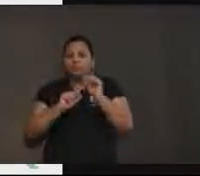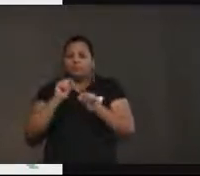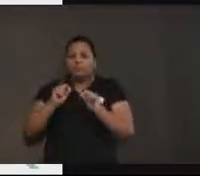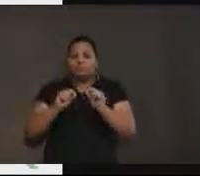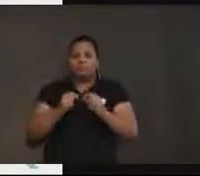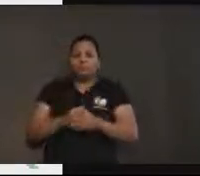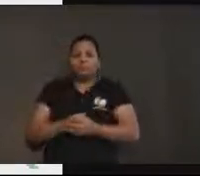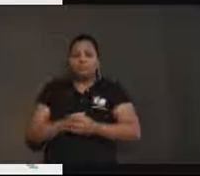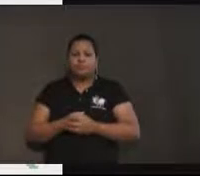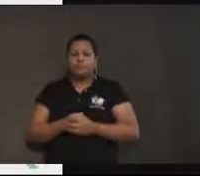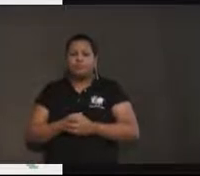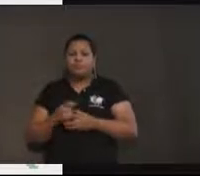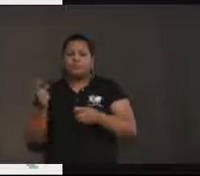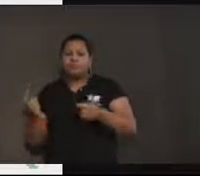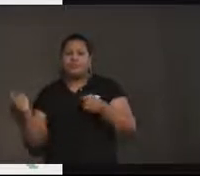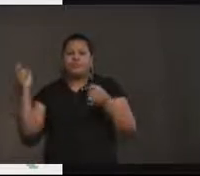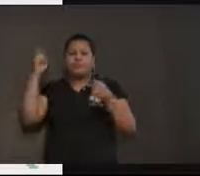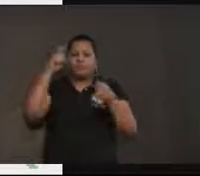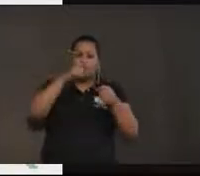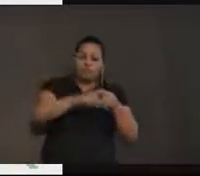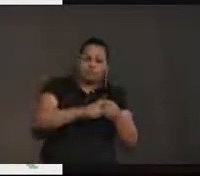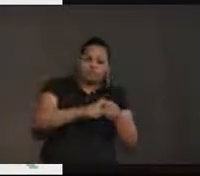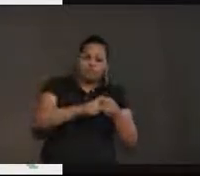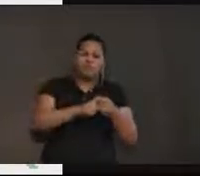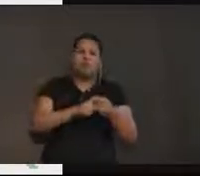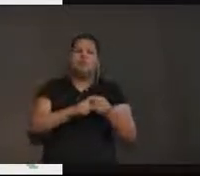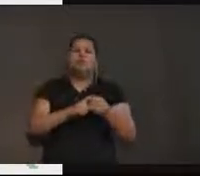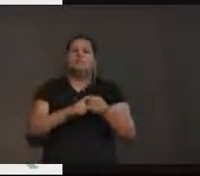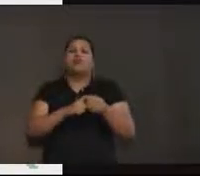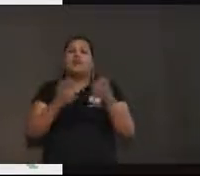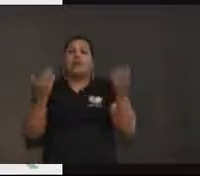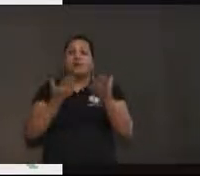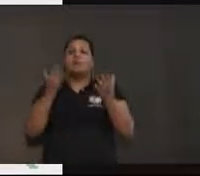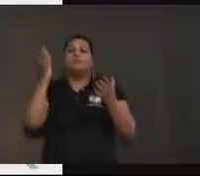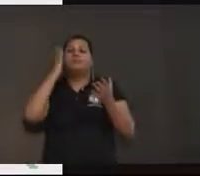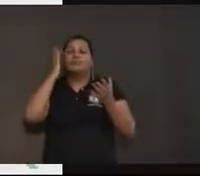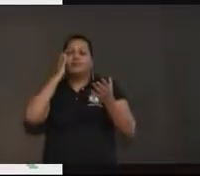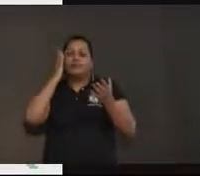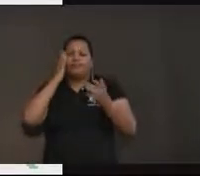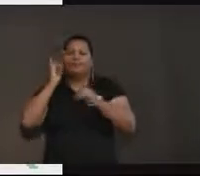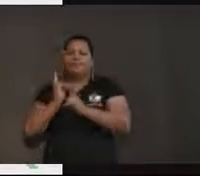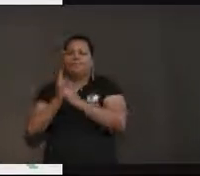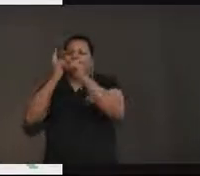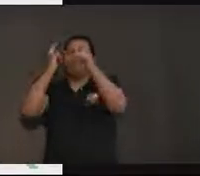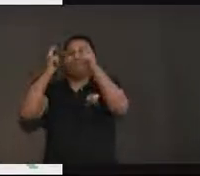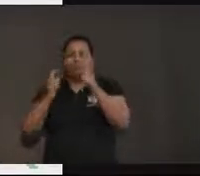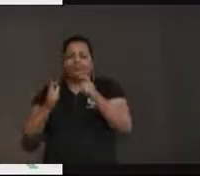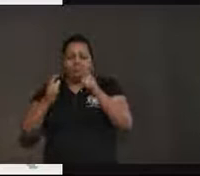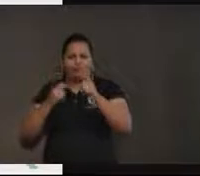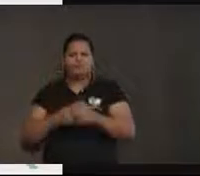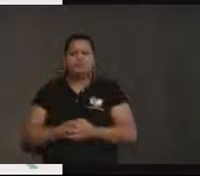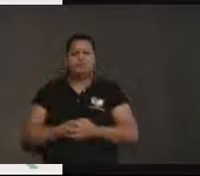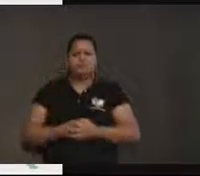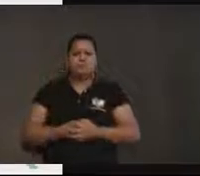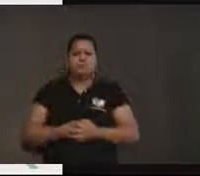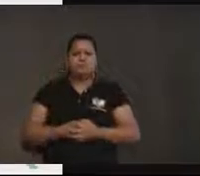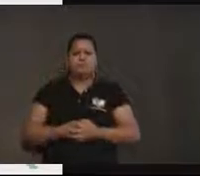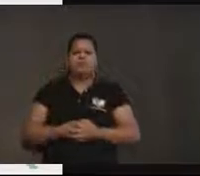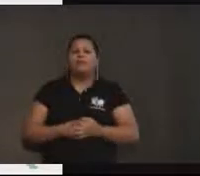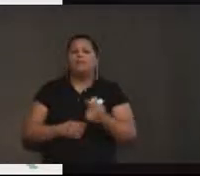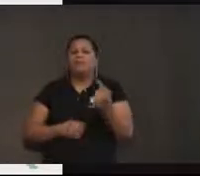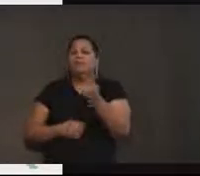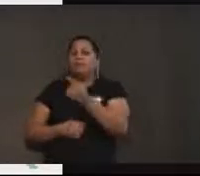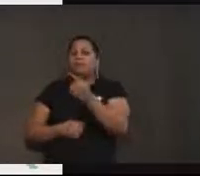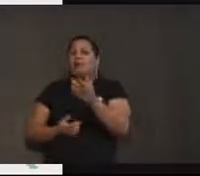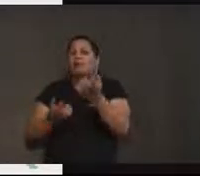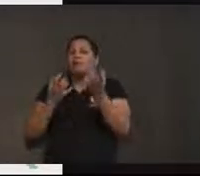acho um funcional e agora eu sei onde procurar beleza para frente derivando dar o que eu quero